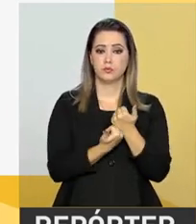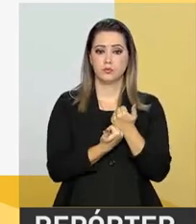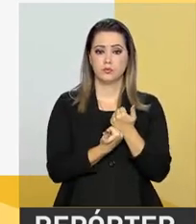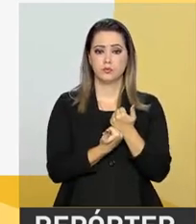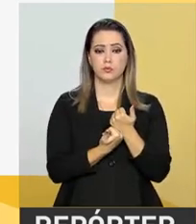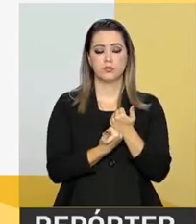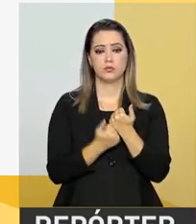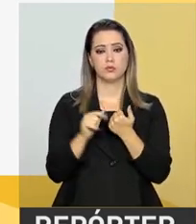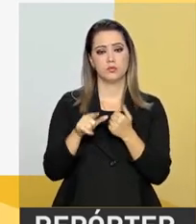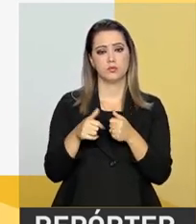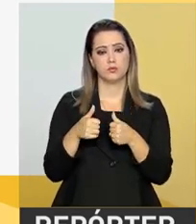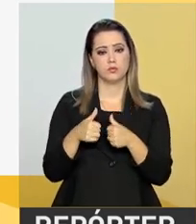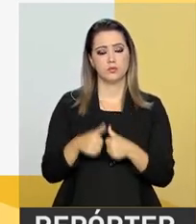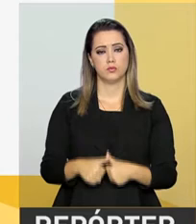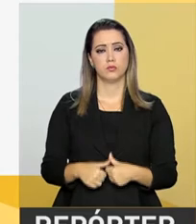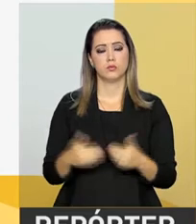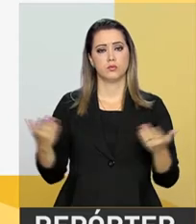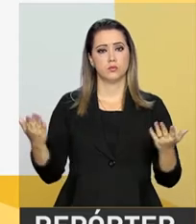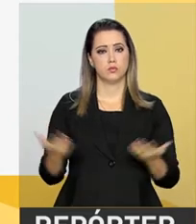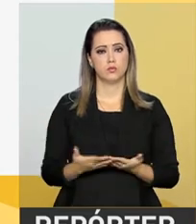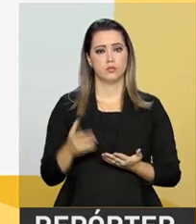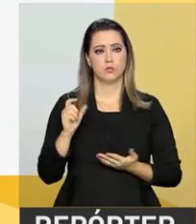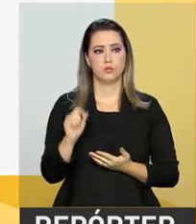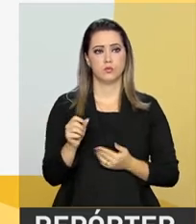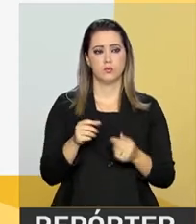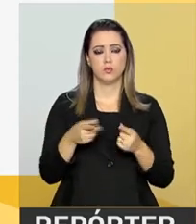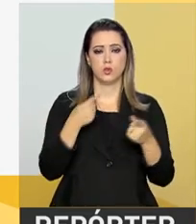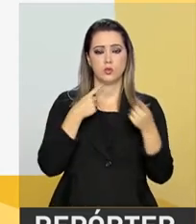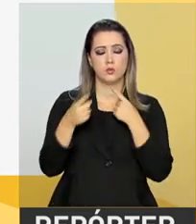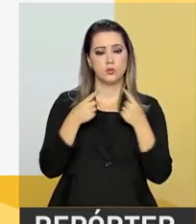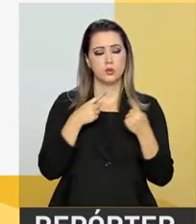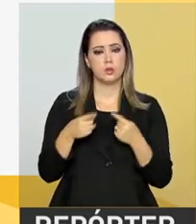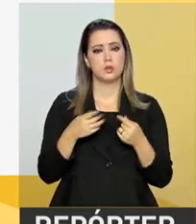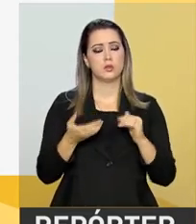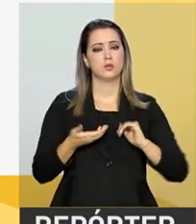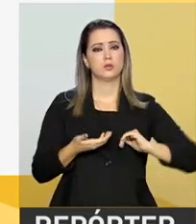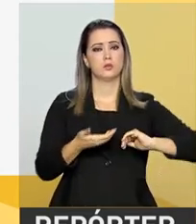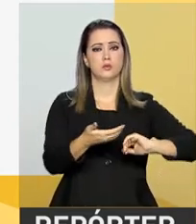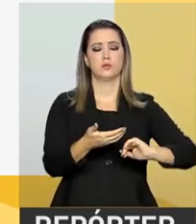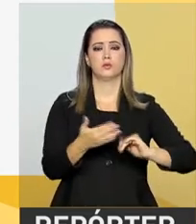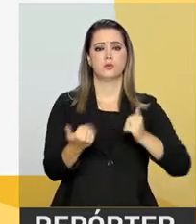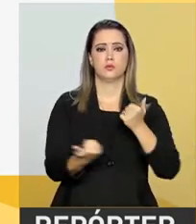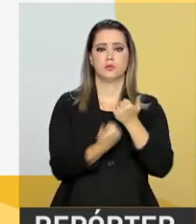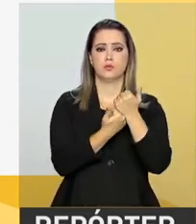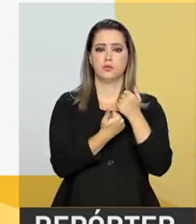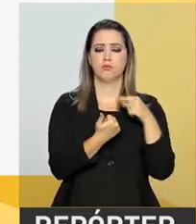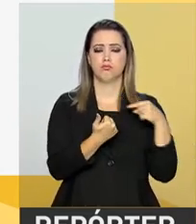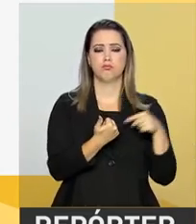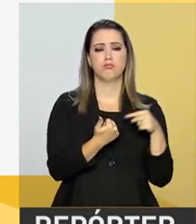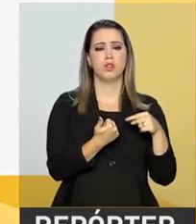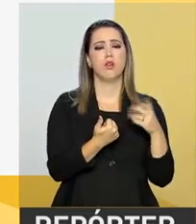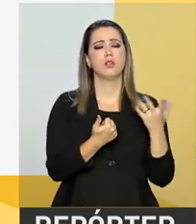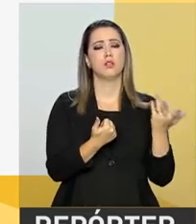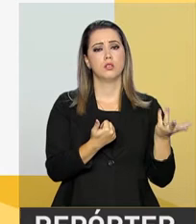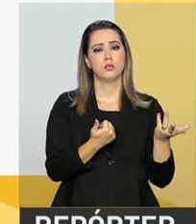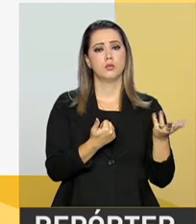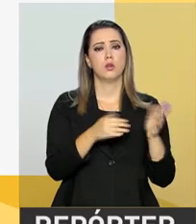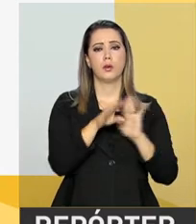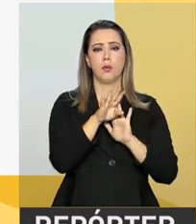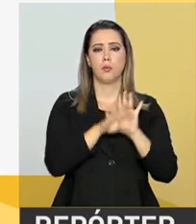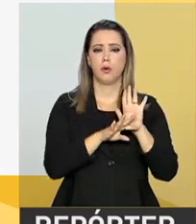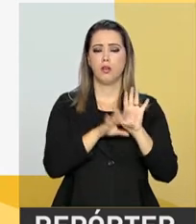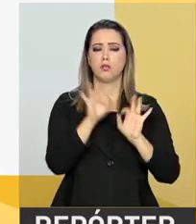aqui está a atual net antes o plenário da câmara é um produto substitutivo é um claro bastante